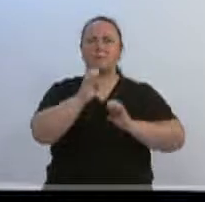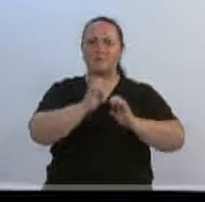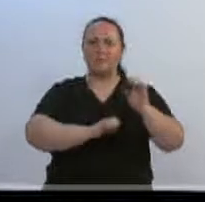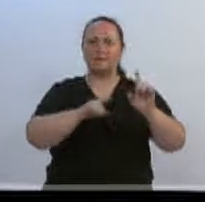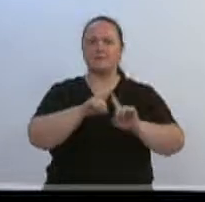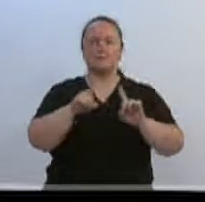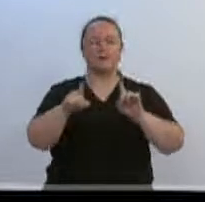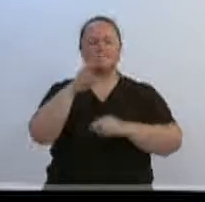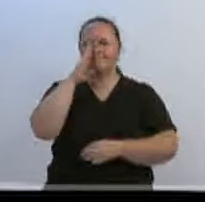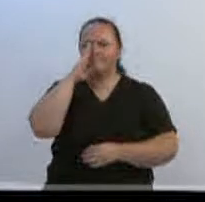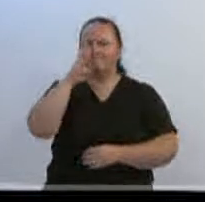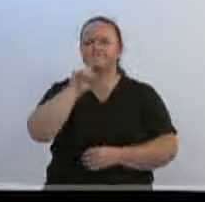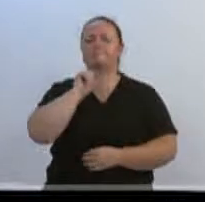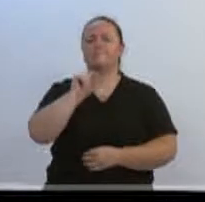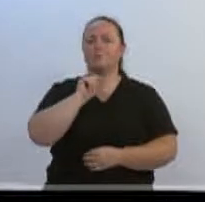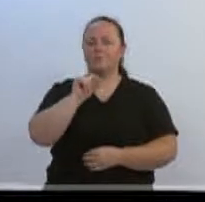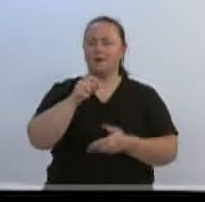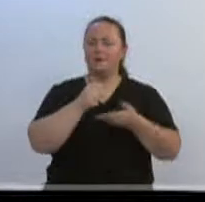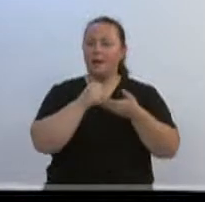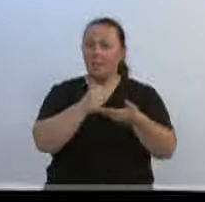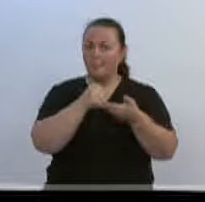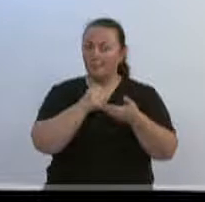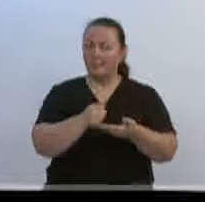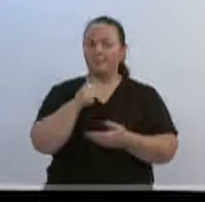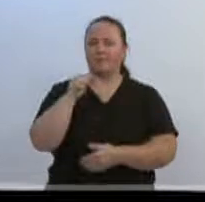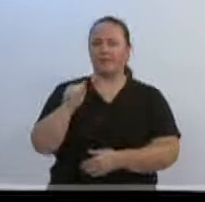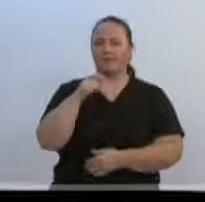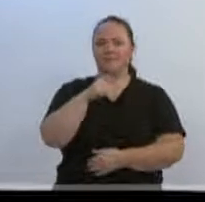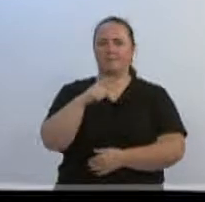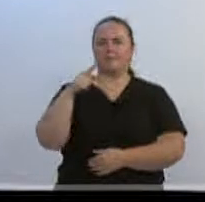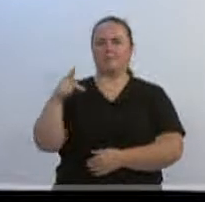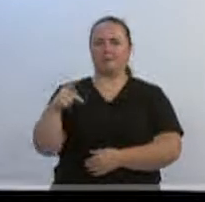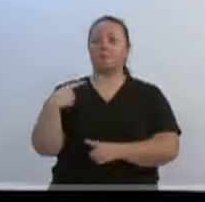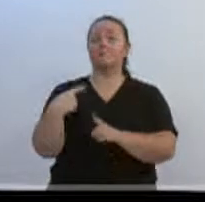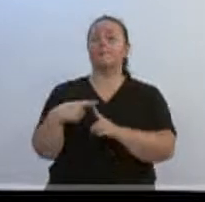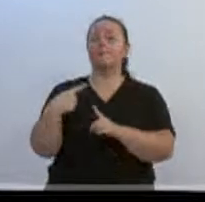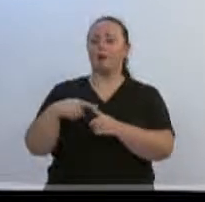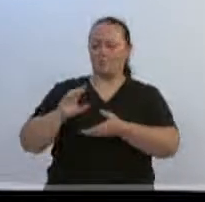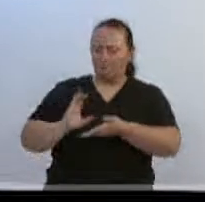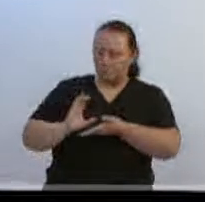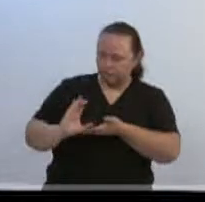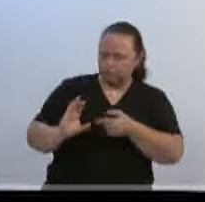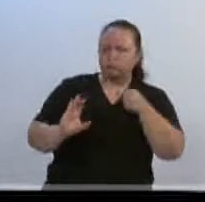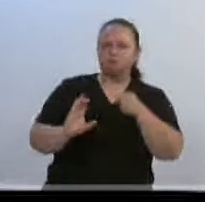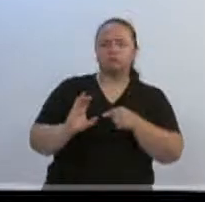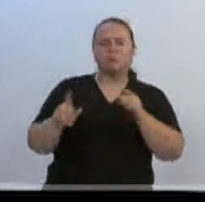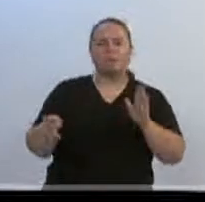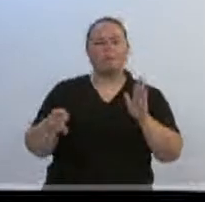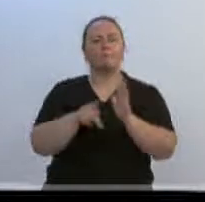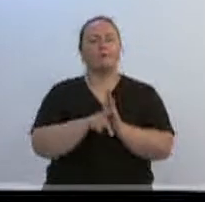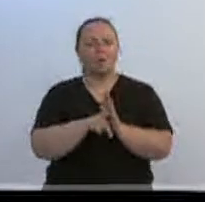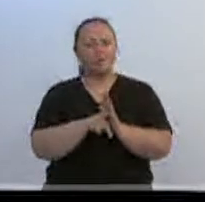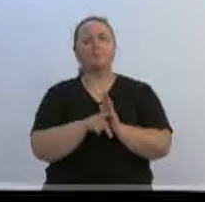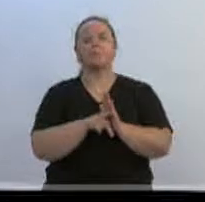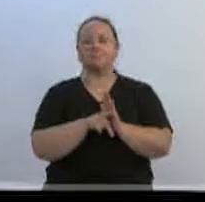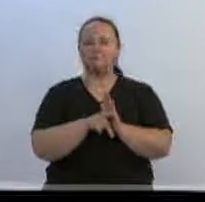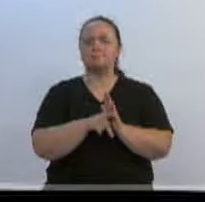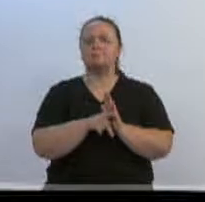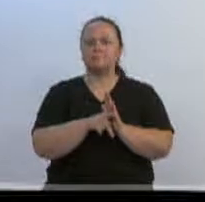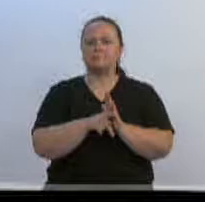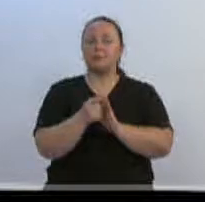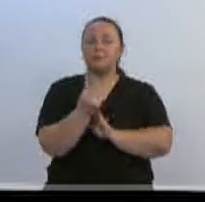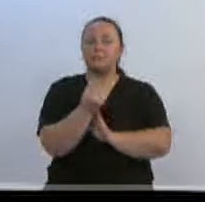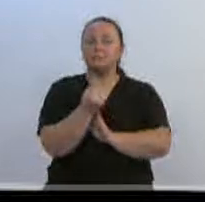de tudo o apoio da ppp são recursos exclusivos que saíram do